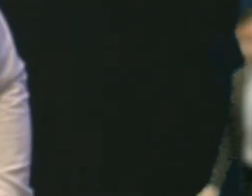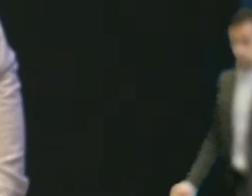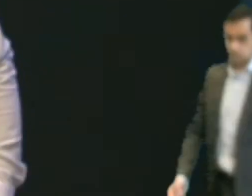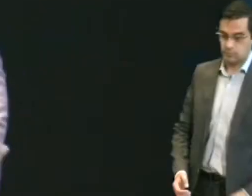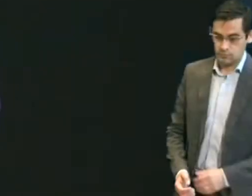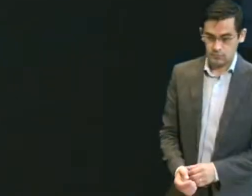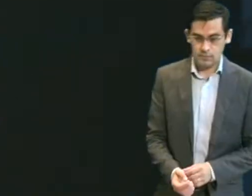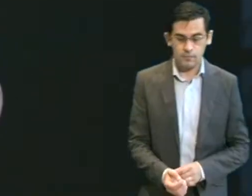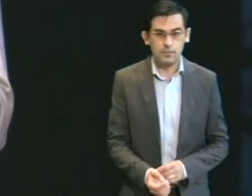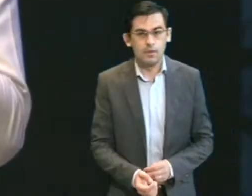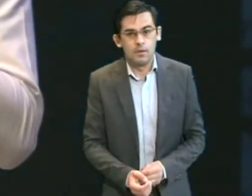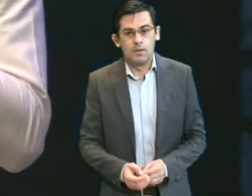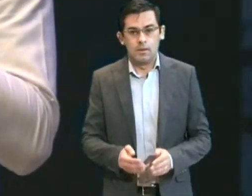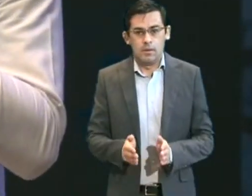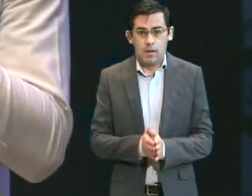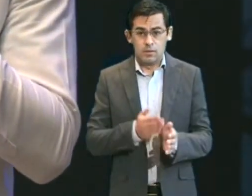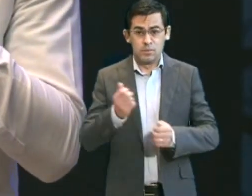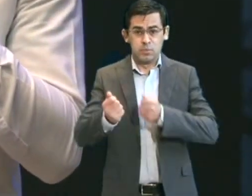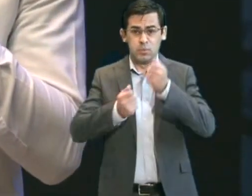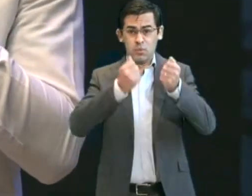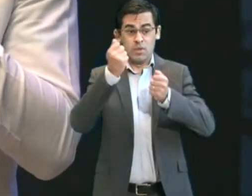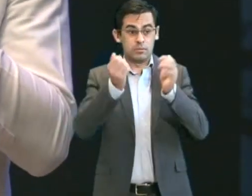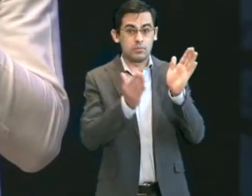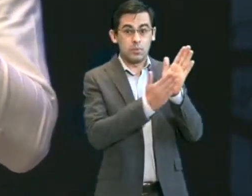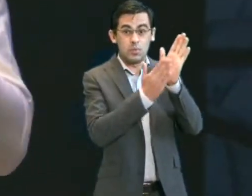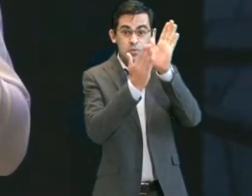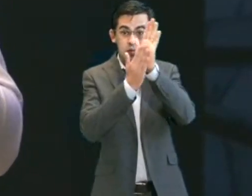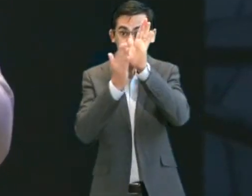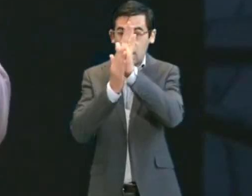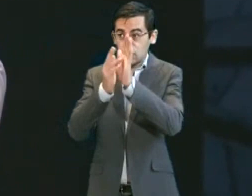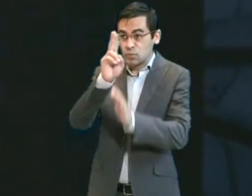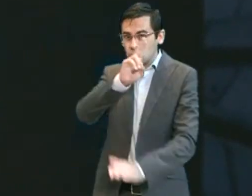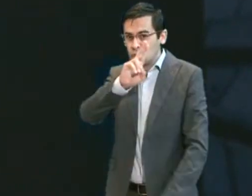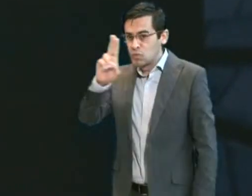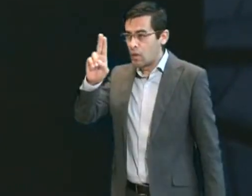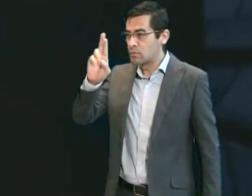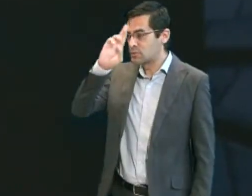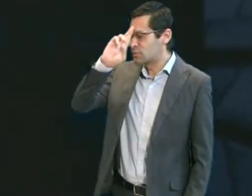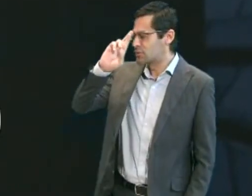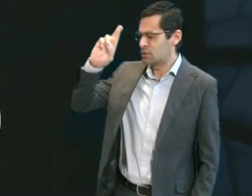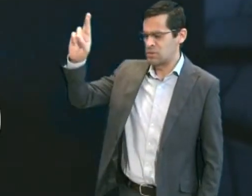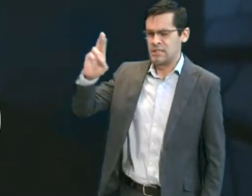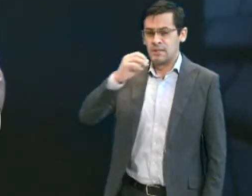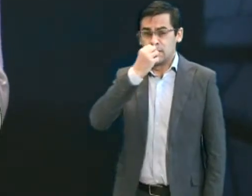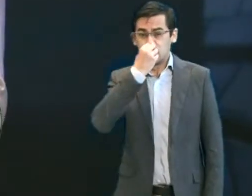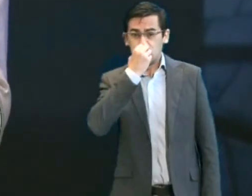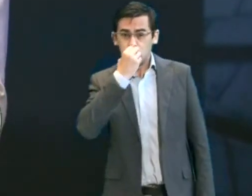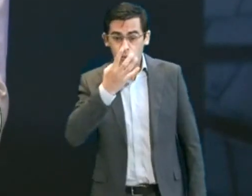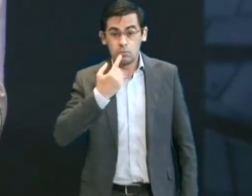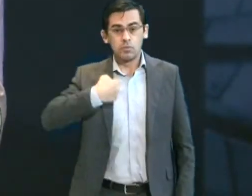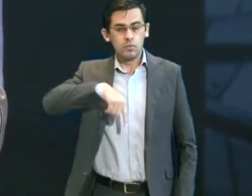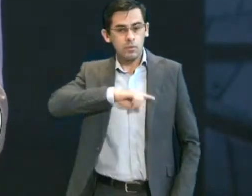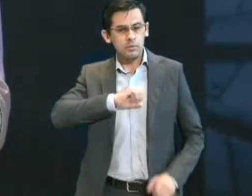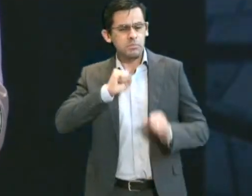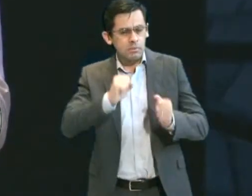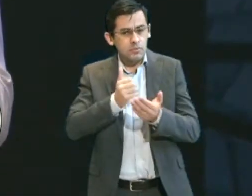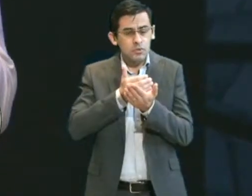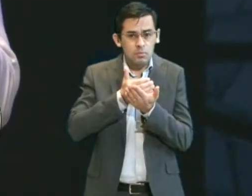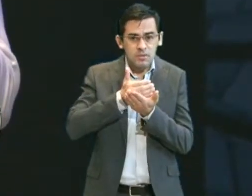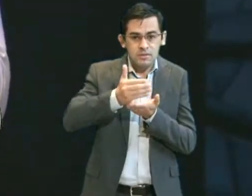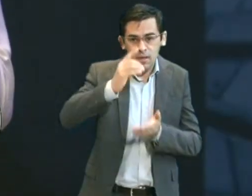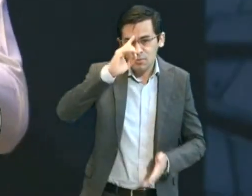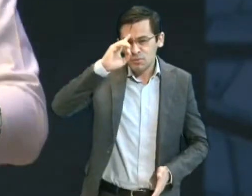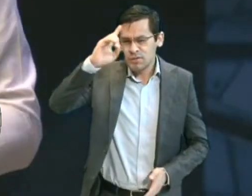Aleluia, louvado seja o nome do Senhor. Que privilégio podemos começar o dia